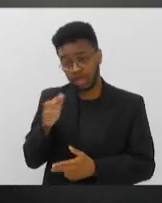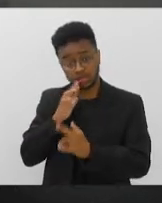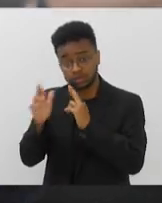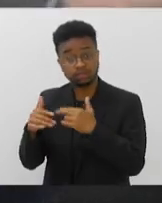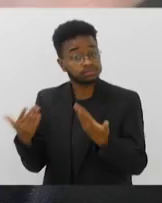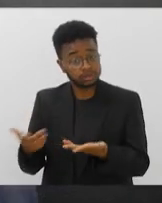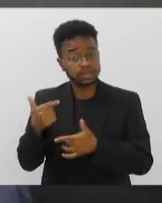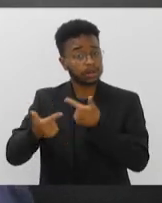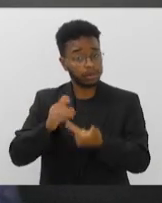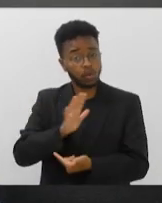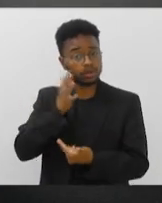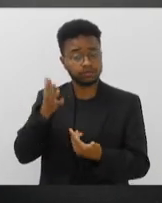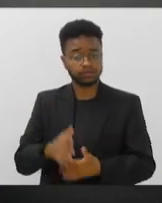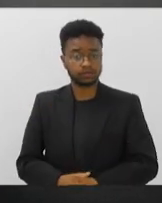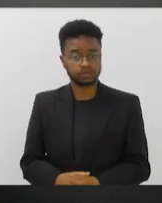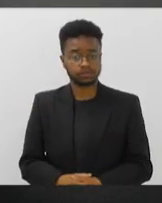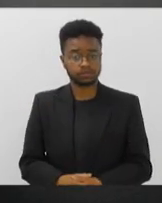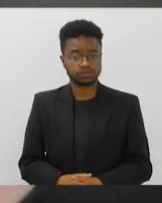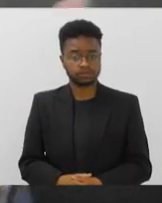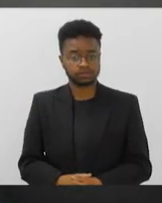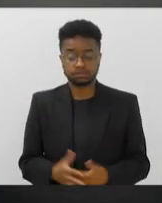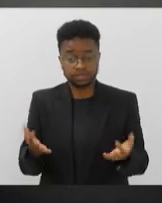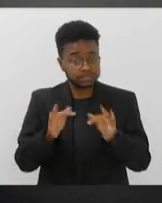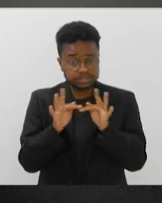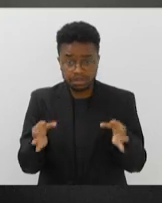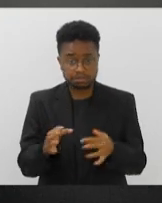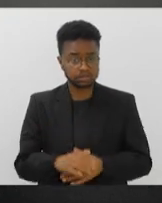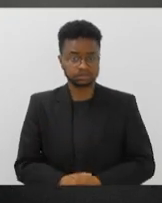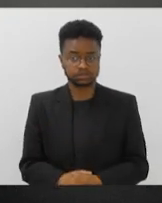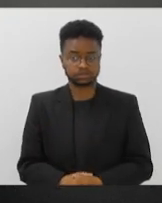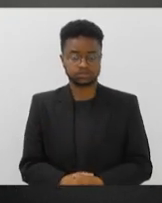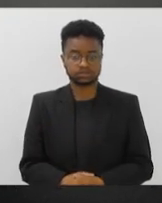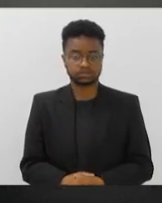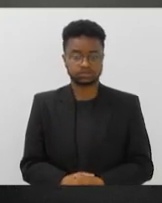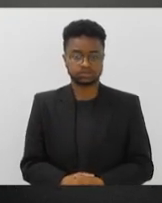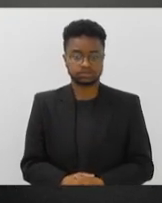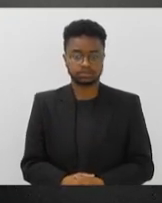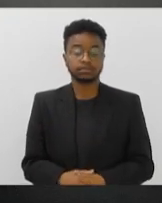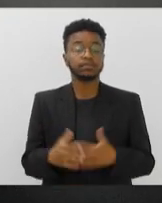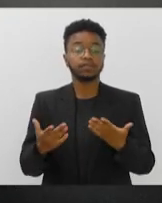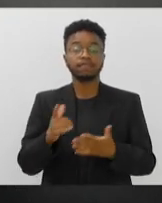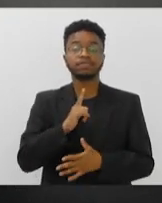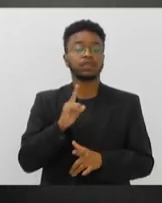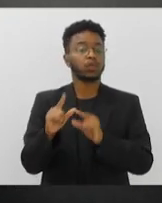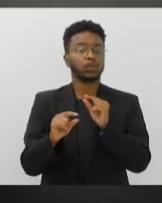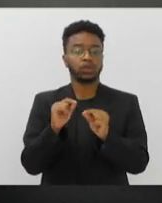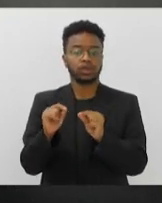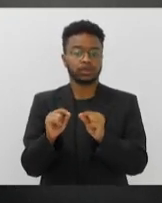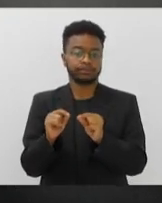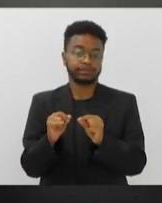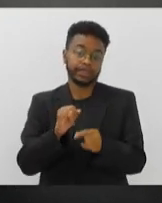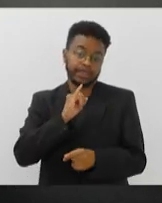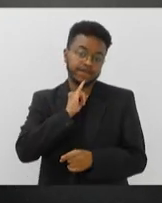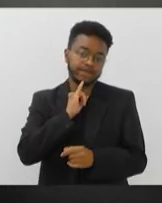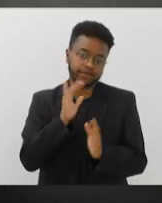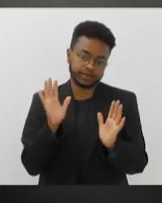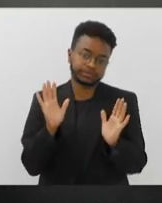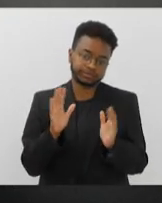resultado então teu trabalho é péssimo é simples assim e o que que nós temos aí nós temos